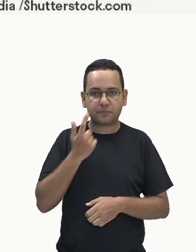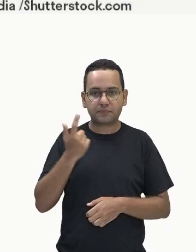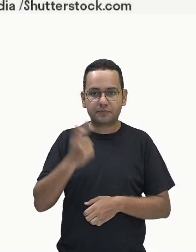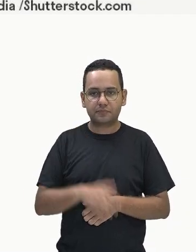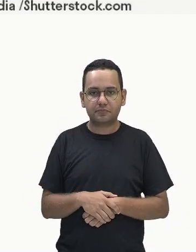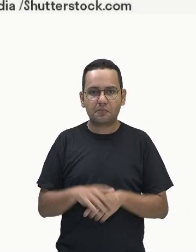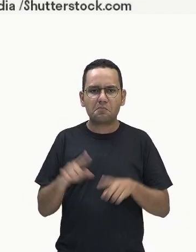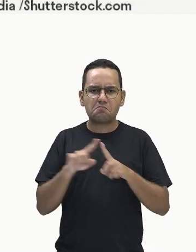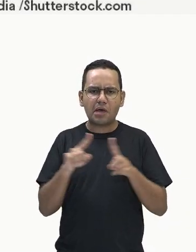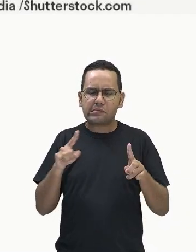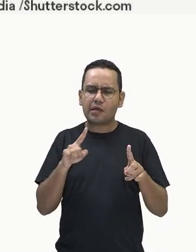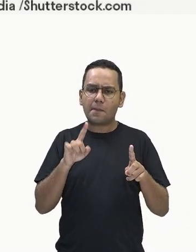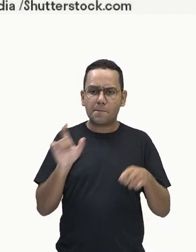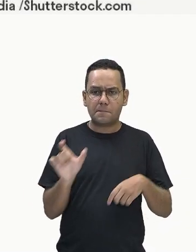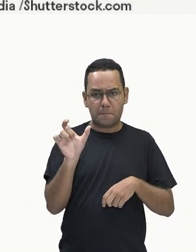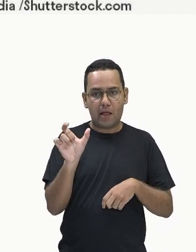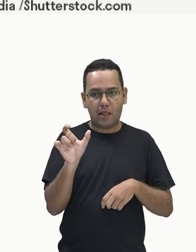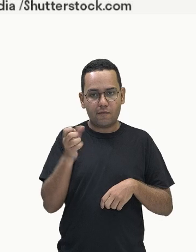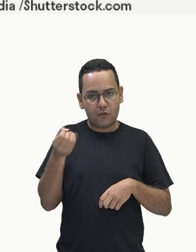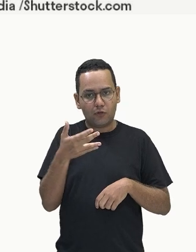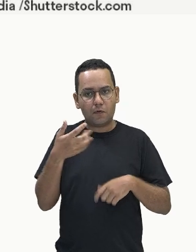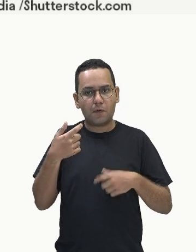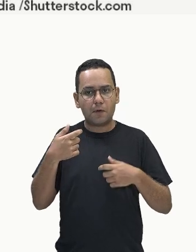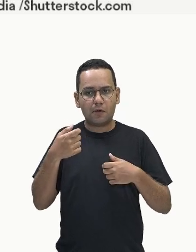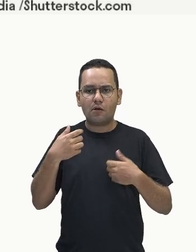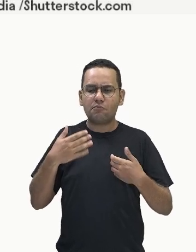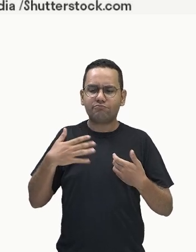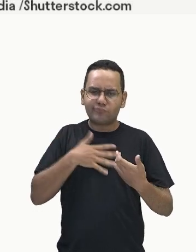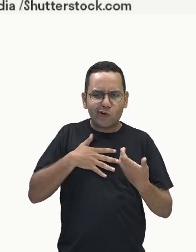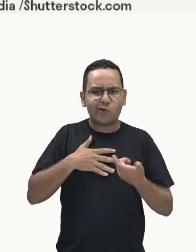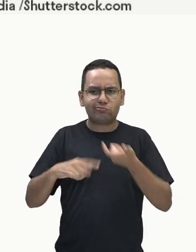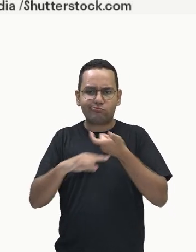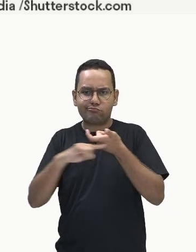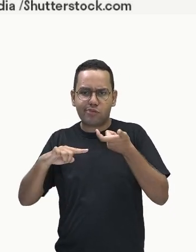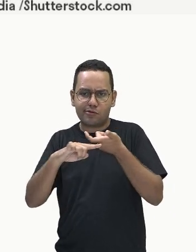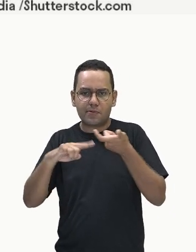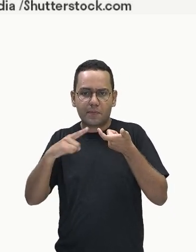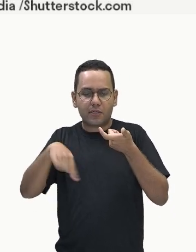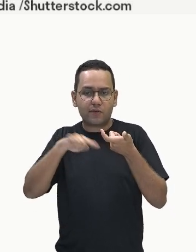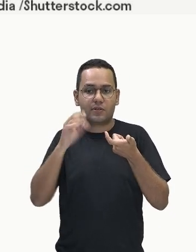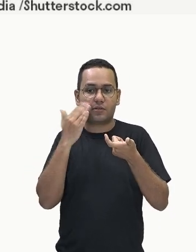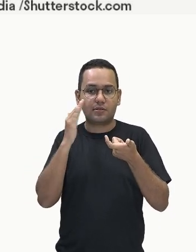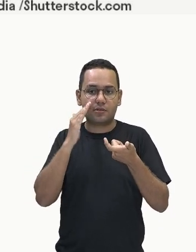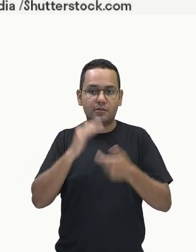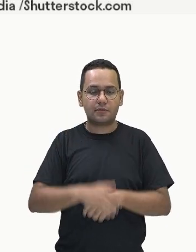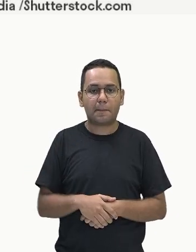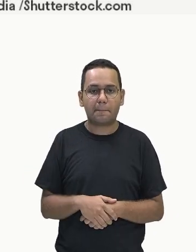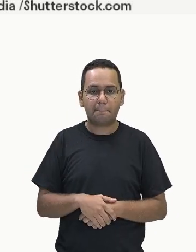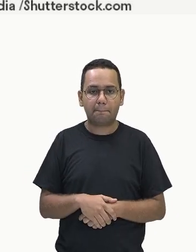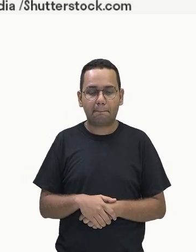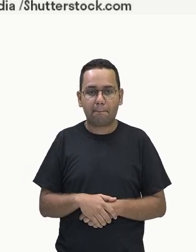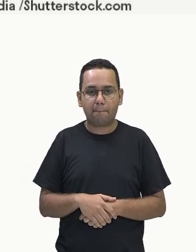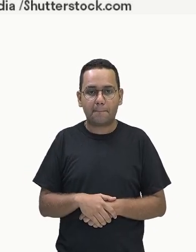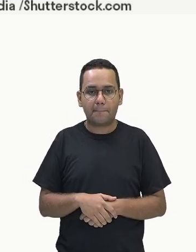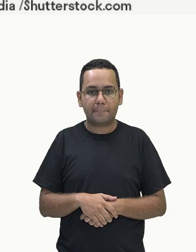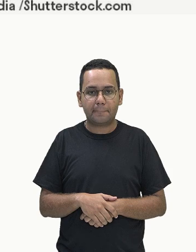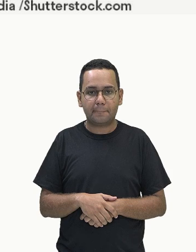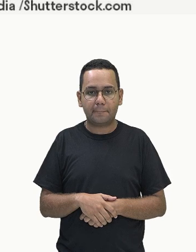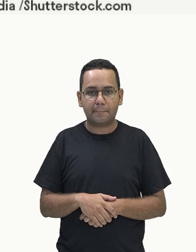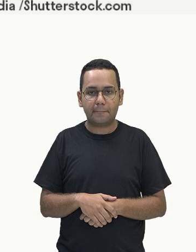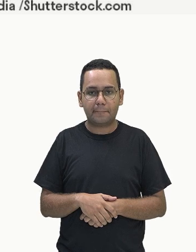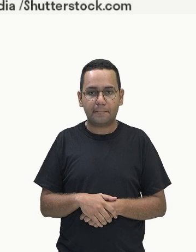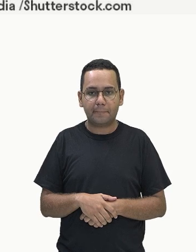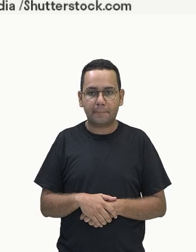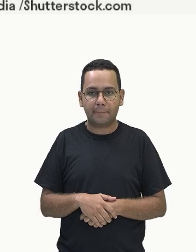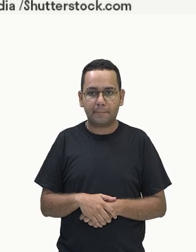que tem palavras diferentes, eu gosto de destacar para que você, né, entenda um pouco melhor. Ele é